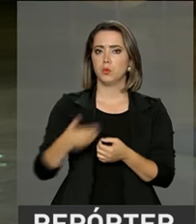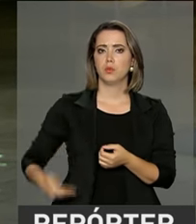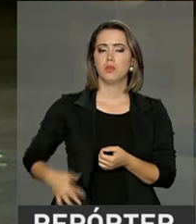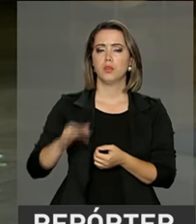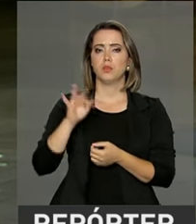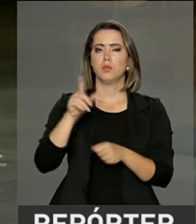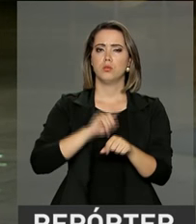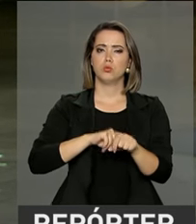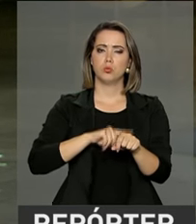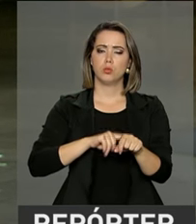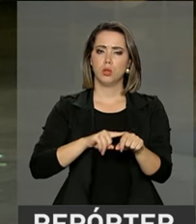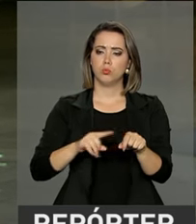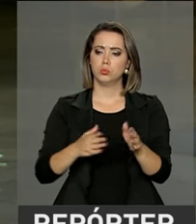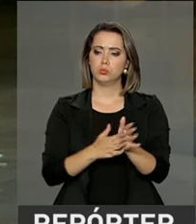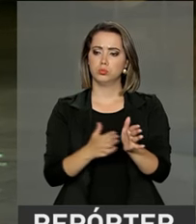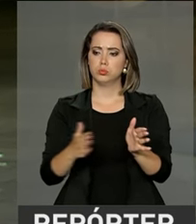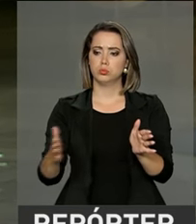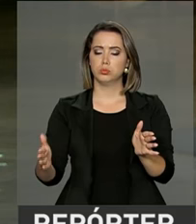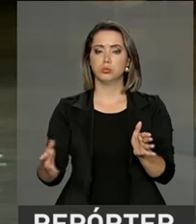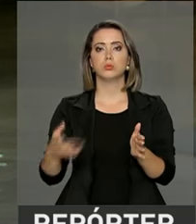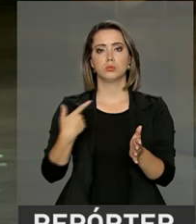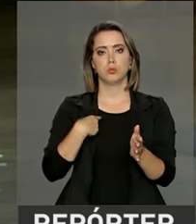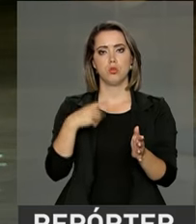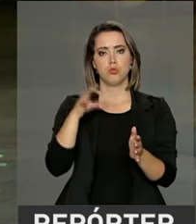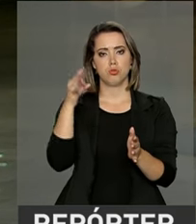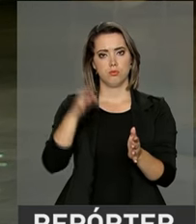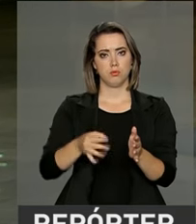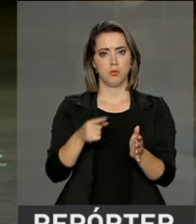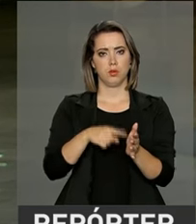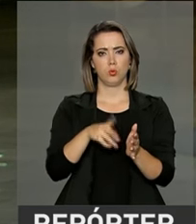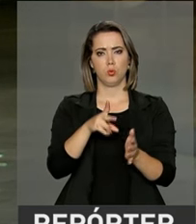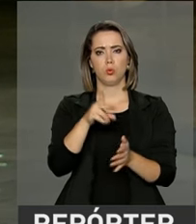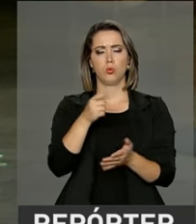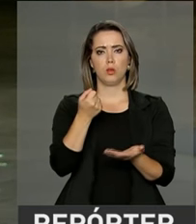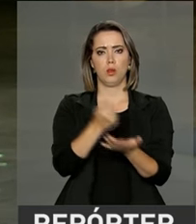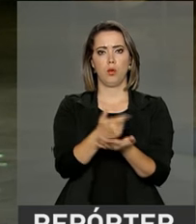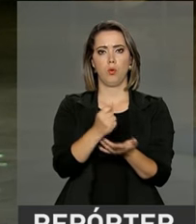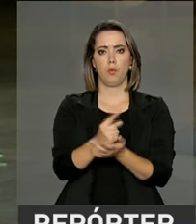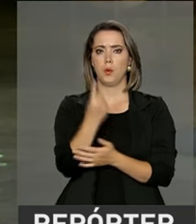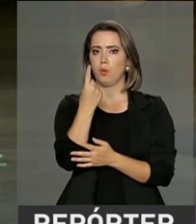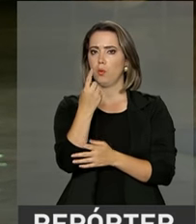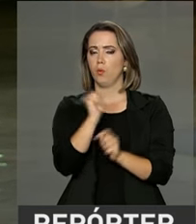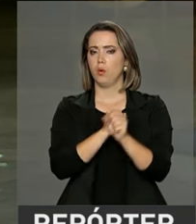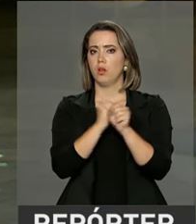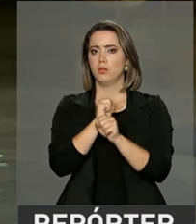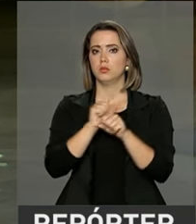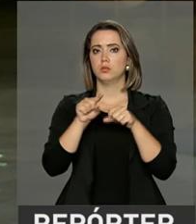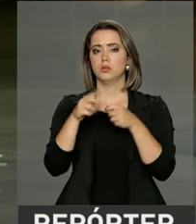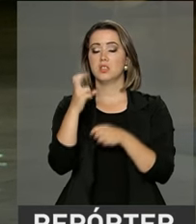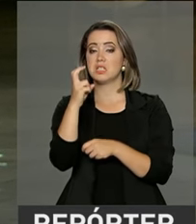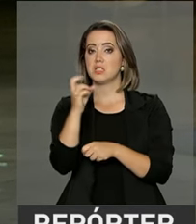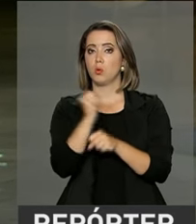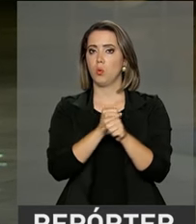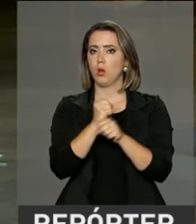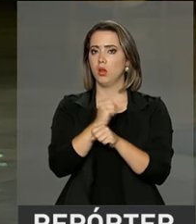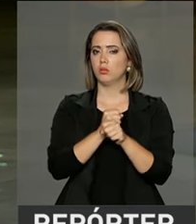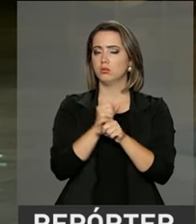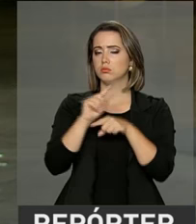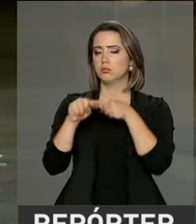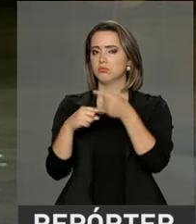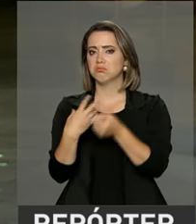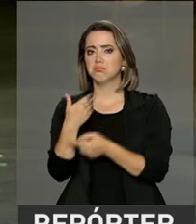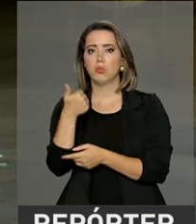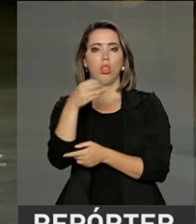um tempo. Esse tempo é estipulado na hora da compra. Pode ser até um ano, de um ano a 5 anos, de 5 anos